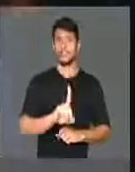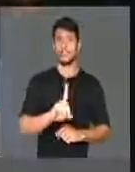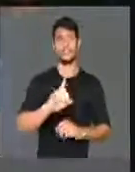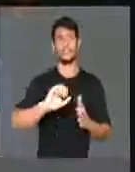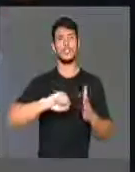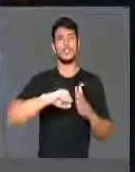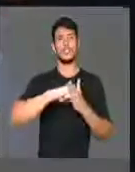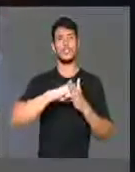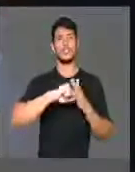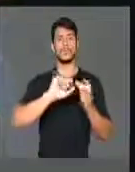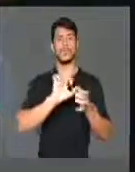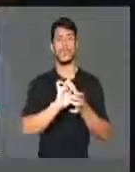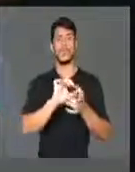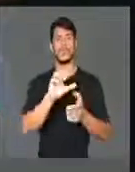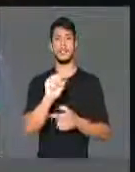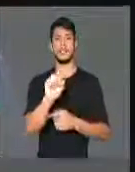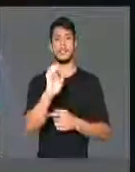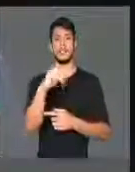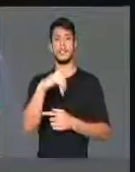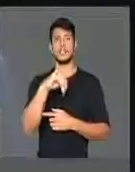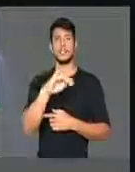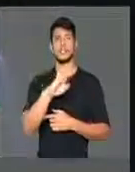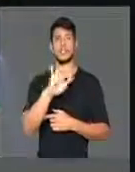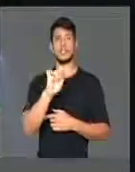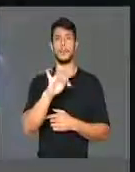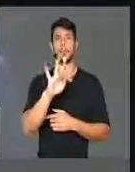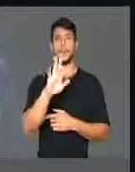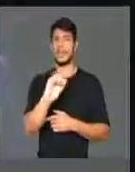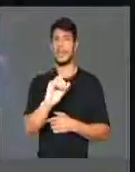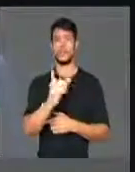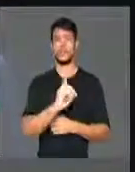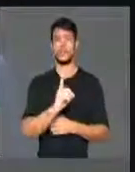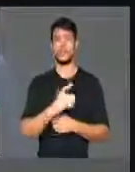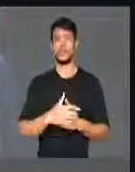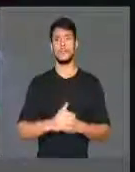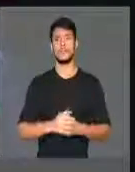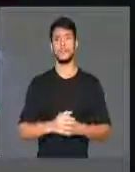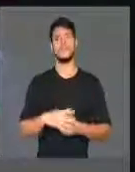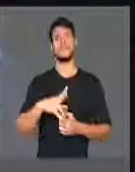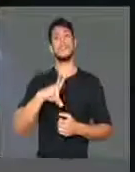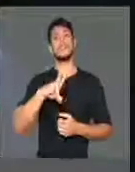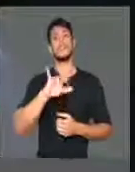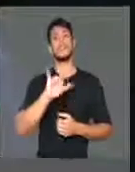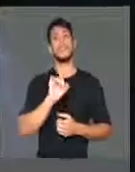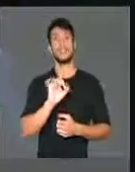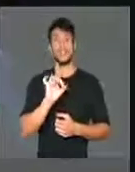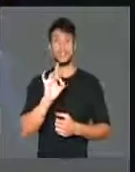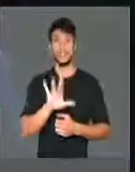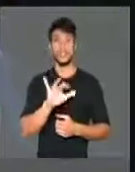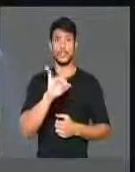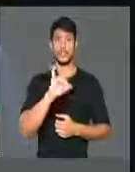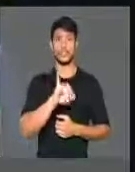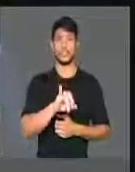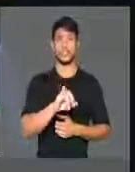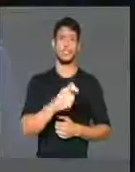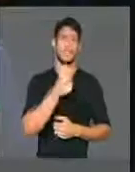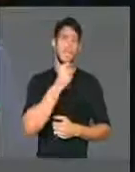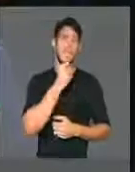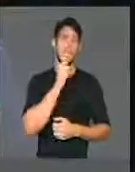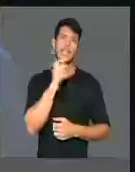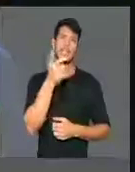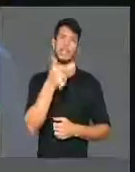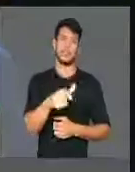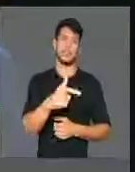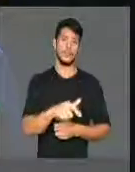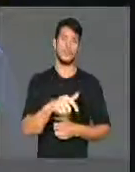aberto, não. Semiaberto, não. A lei não retroage para prejudicar. Isso vai se aplicar a quem ainda